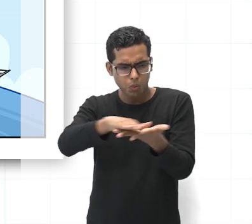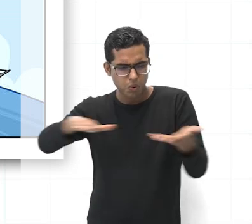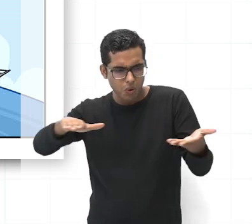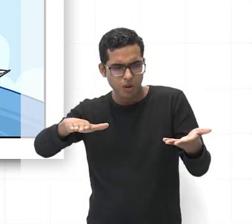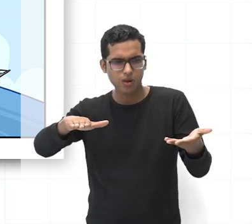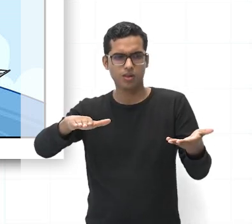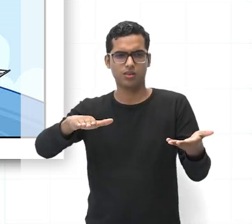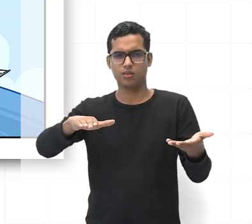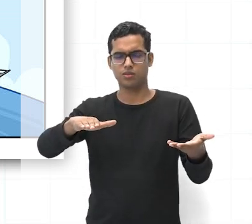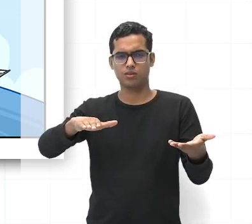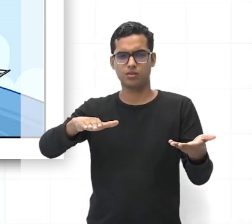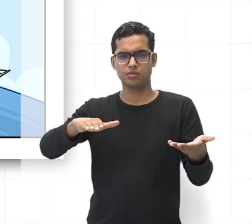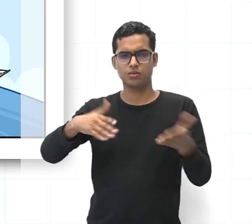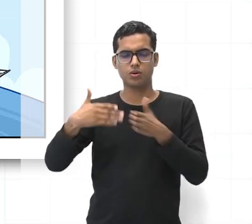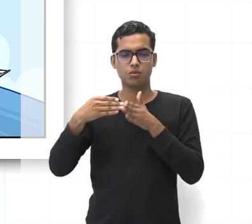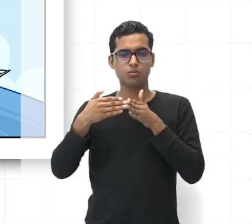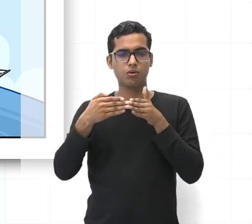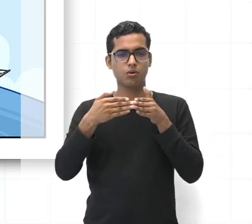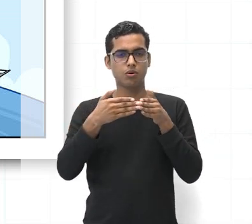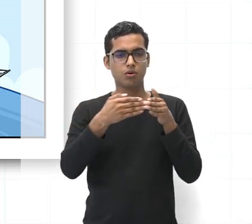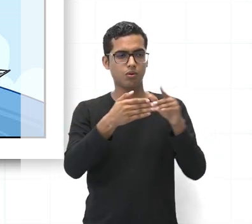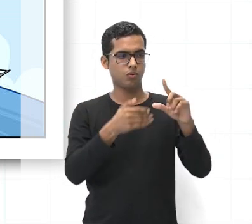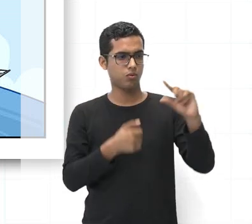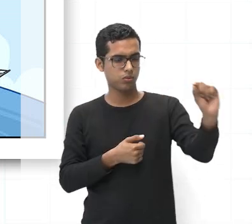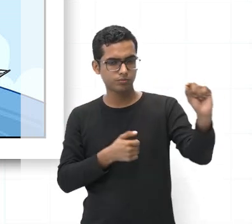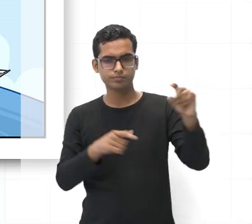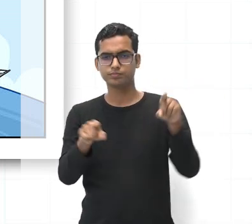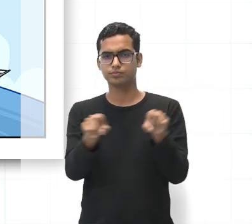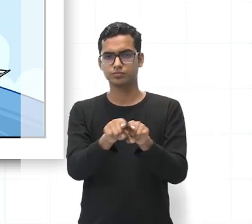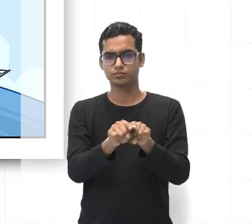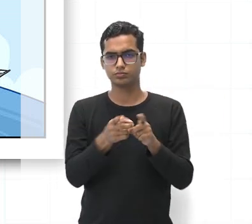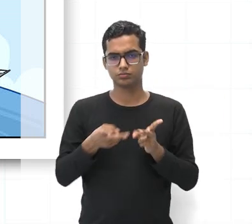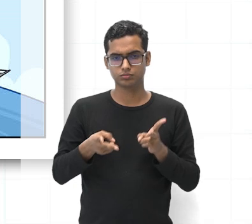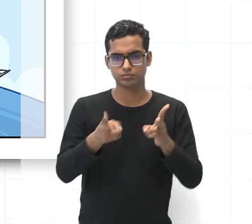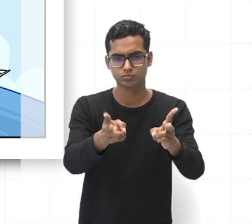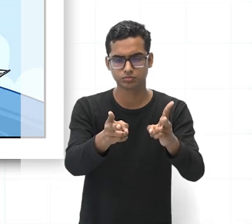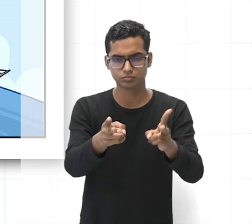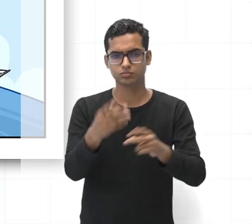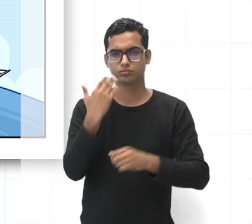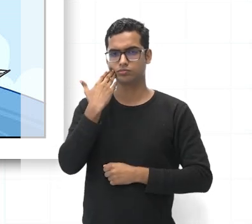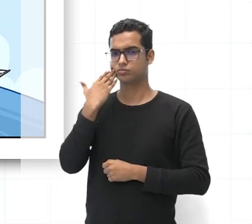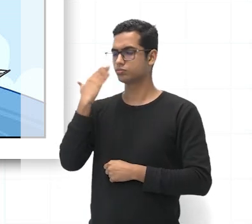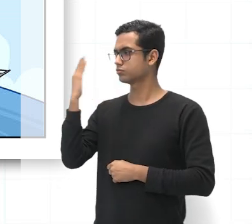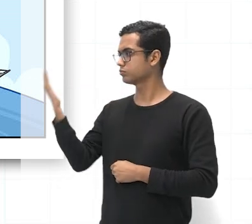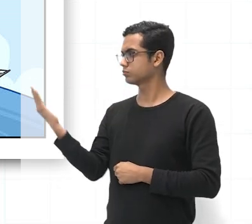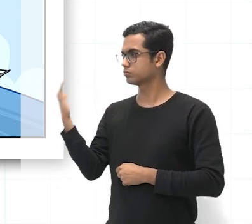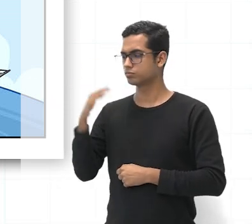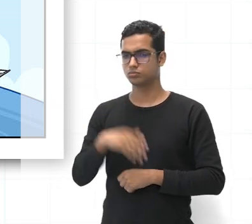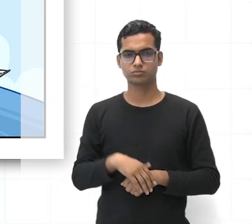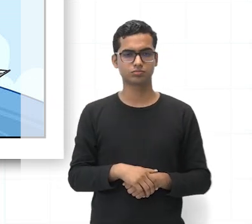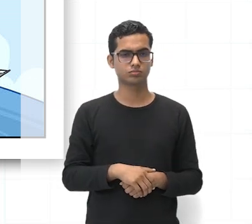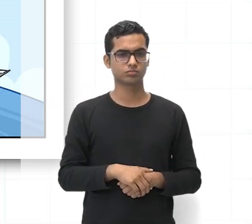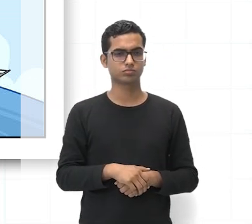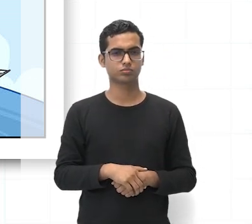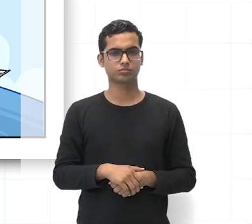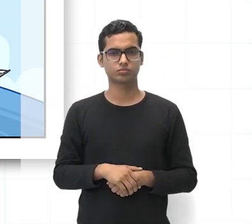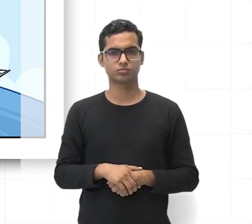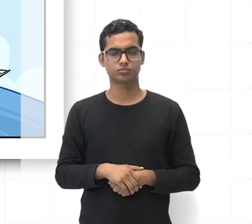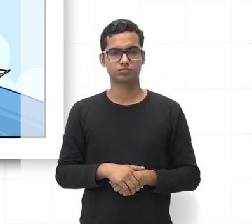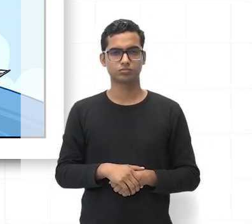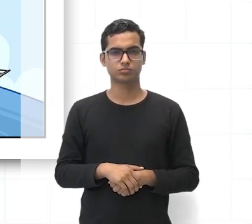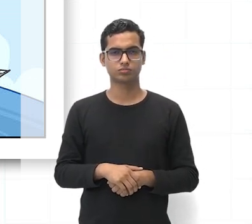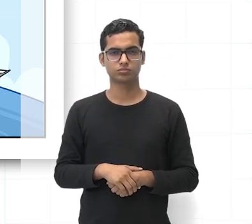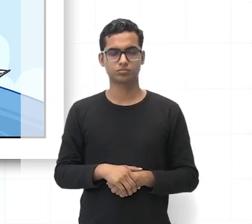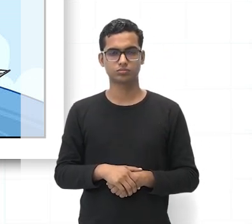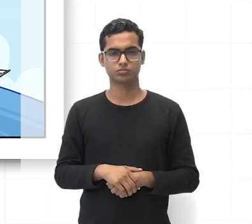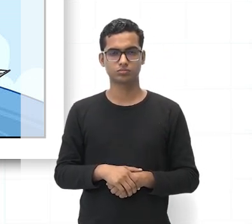barco ficaria cada vez menor à medida que se afastasse da costa e, finalmente, se